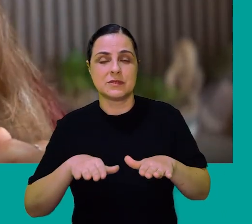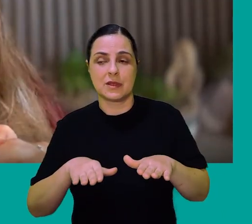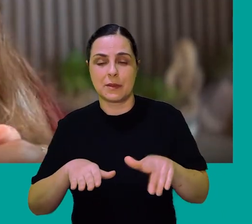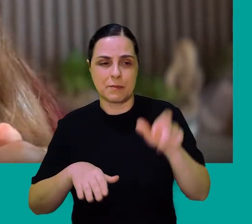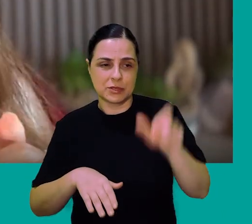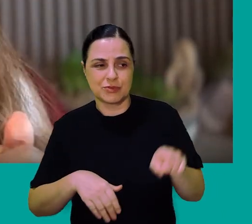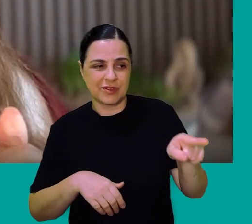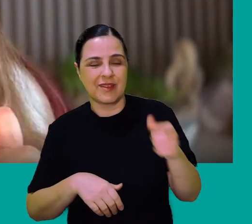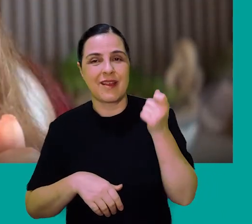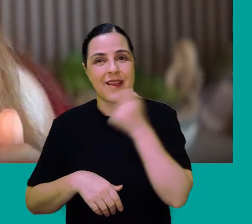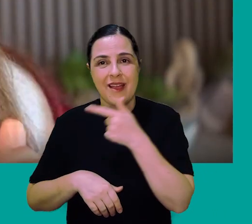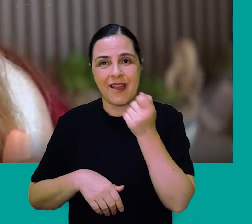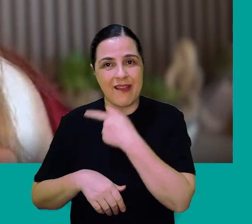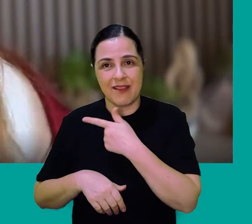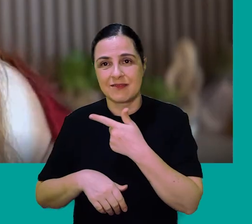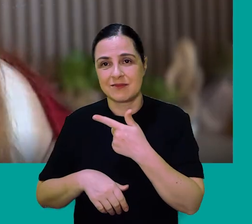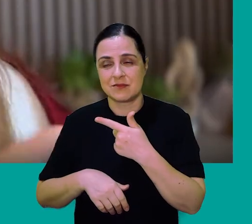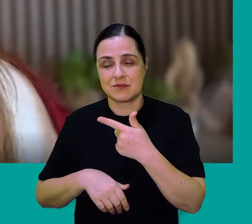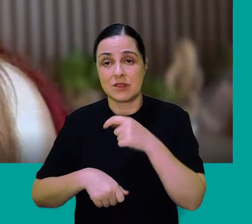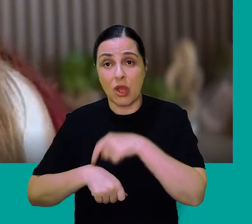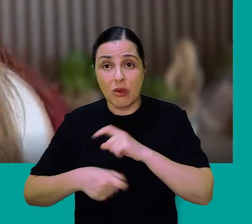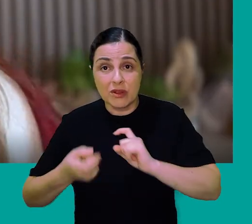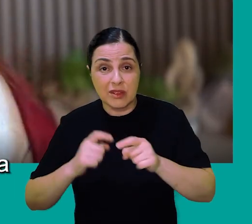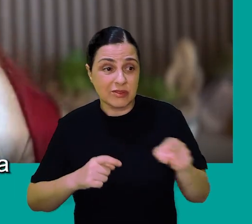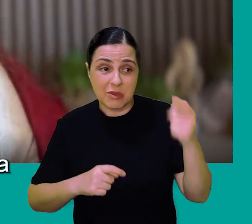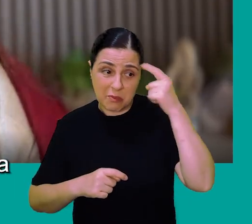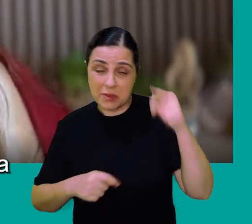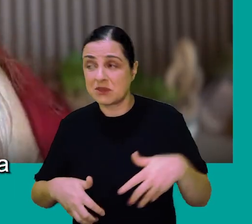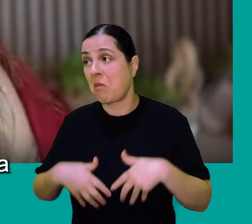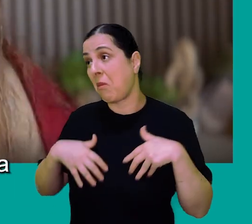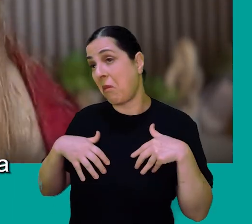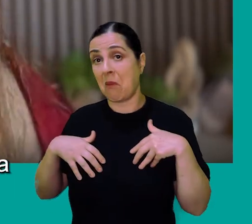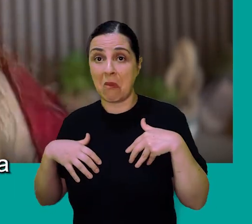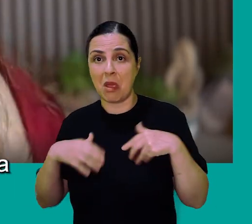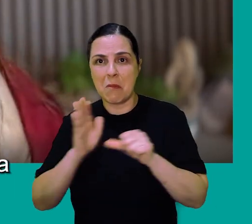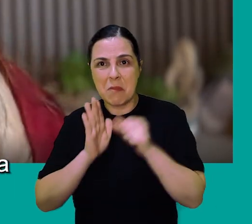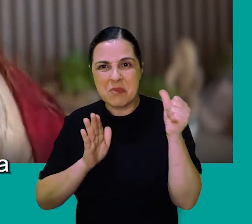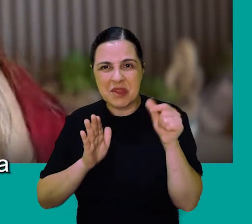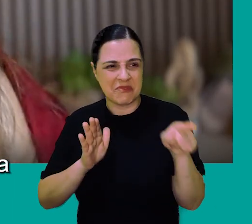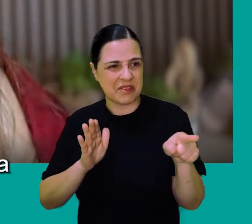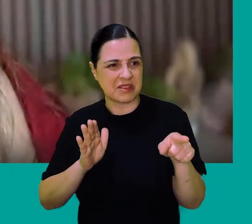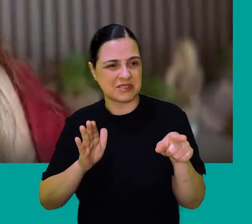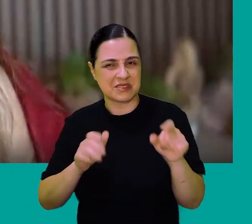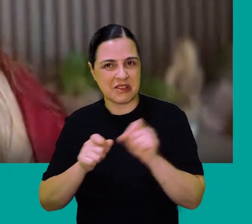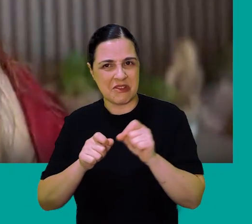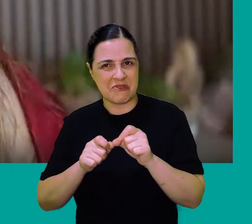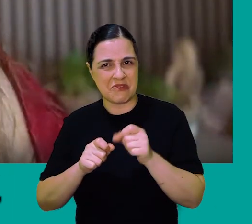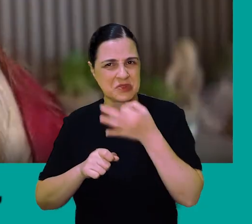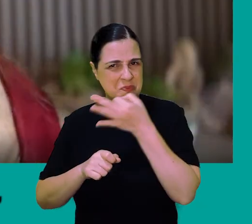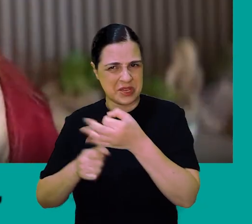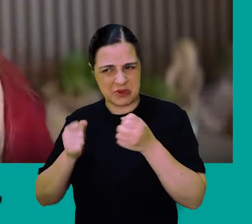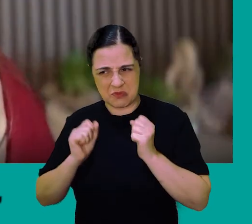piada na reunião, achando que ele está abafando, que é a primeira vez que a pessoa ouve um comentário daquele